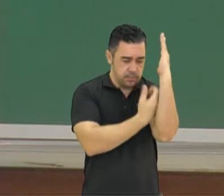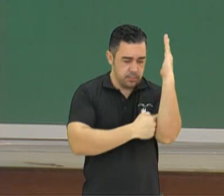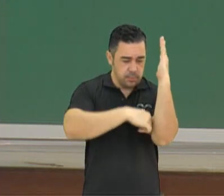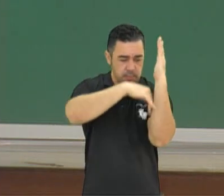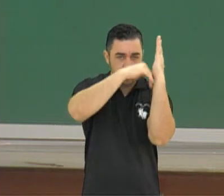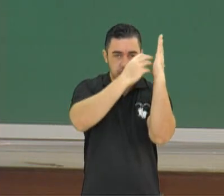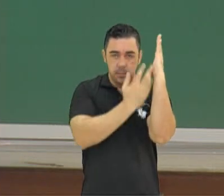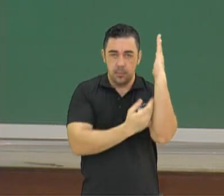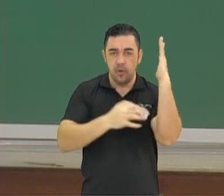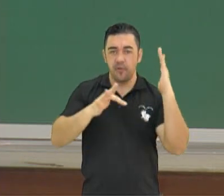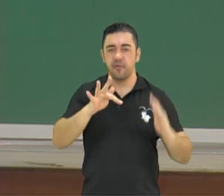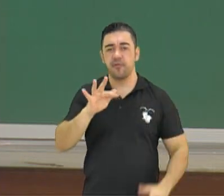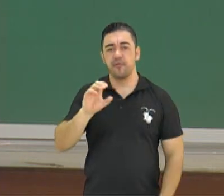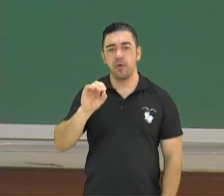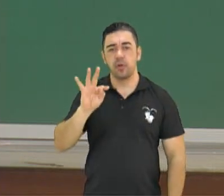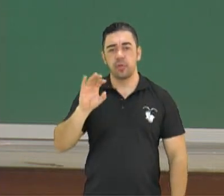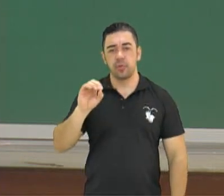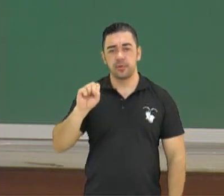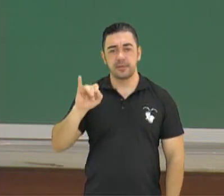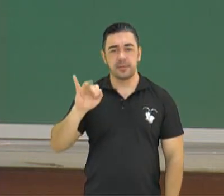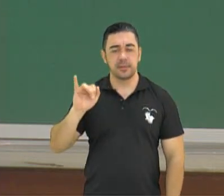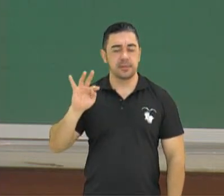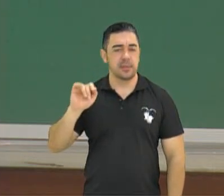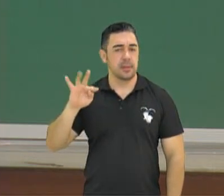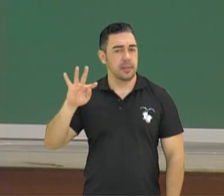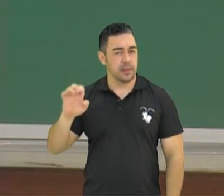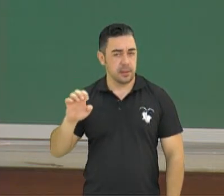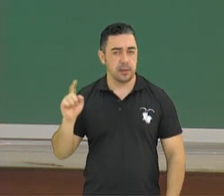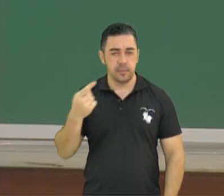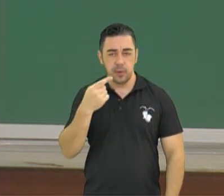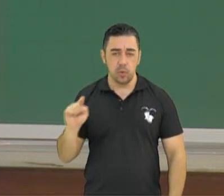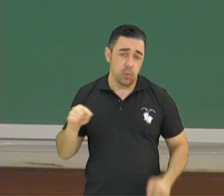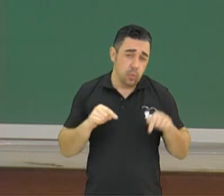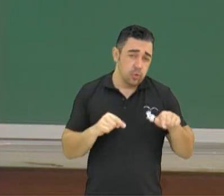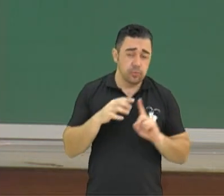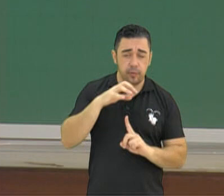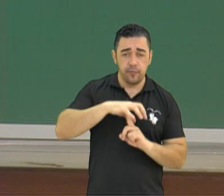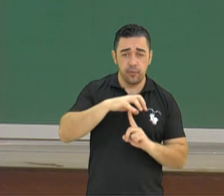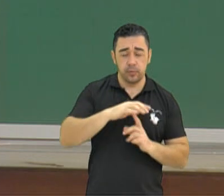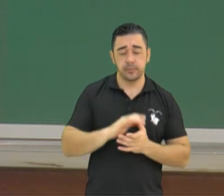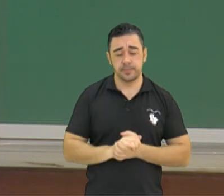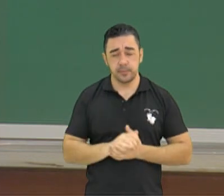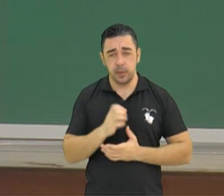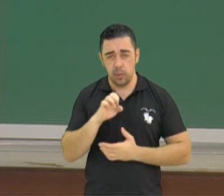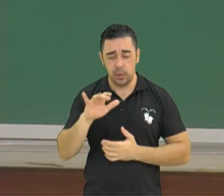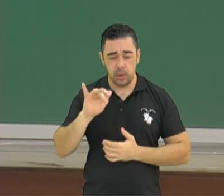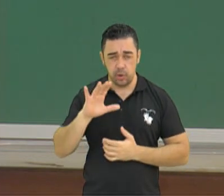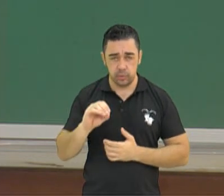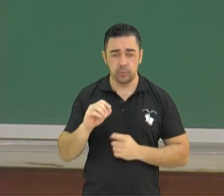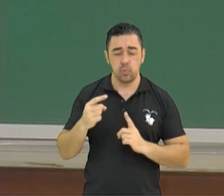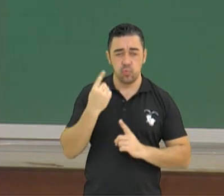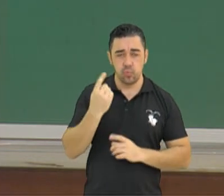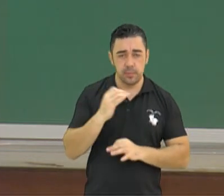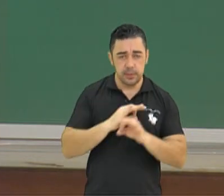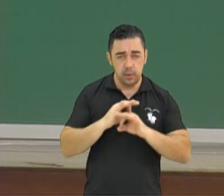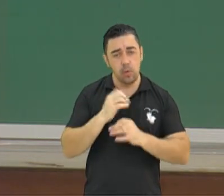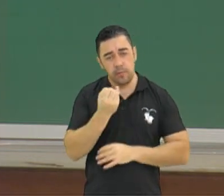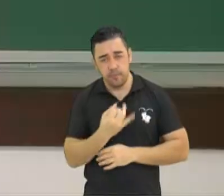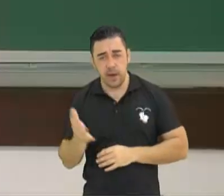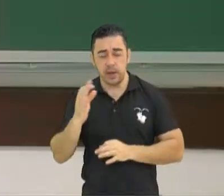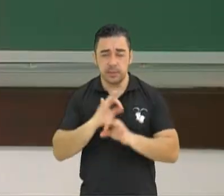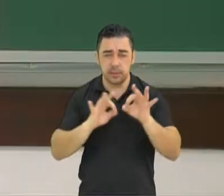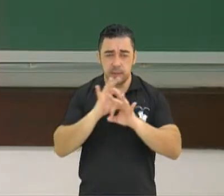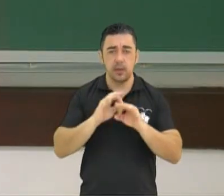faz fotossíntese? A gente já lembra de planta, né? Tá aqui. Ficou aqui o último, que é do fungo. Eucariótico, unicelular ou multicelular e